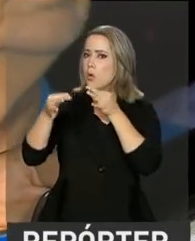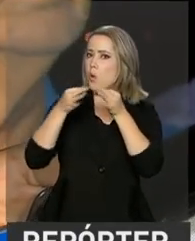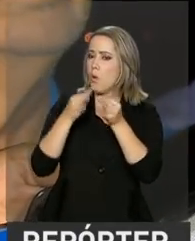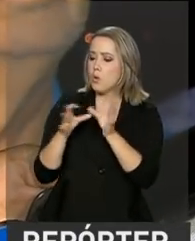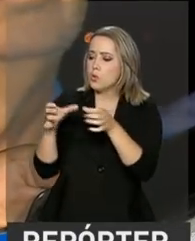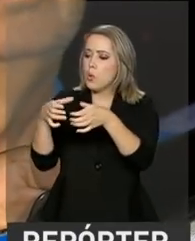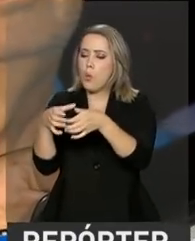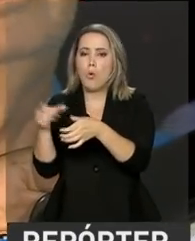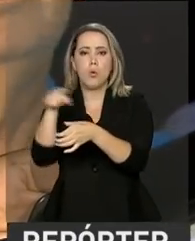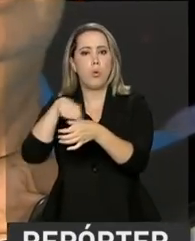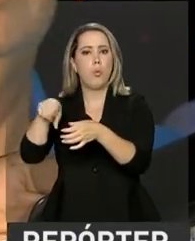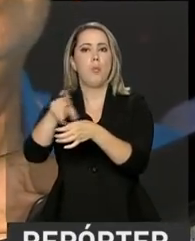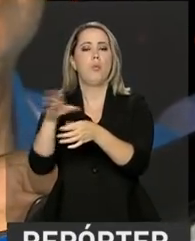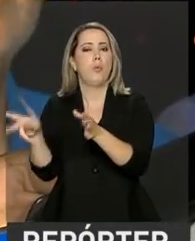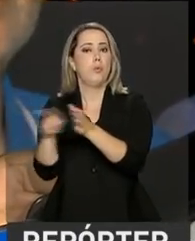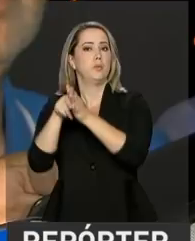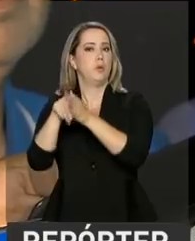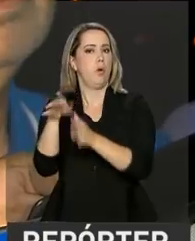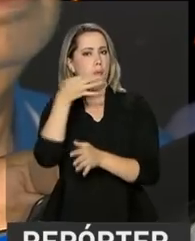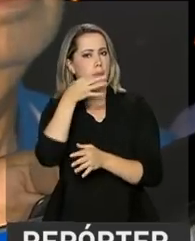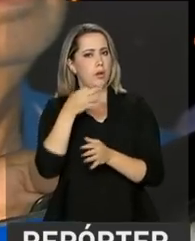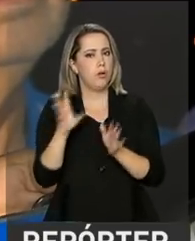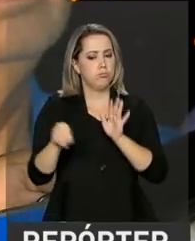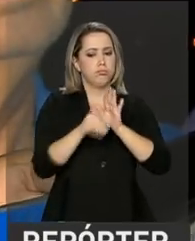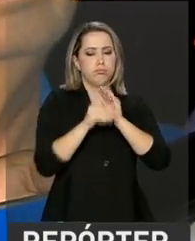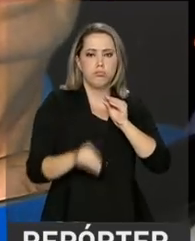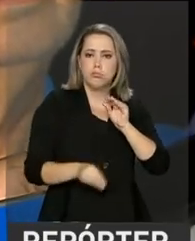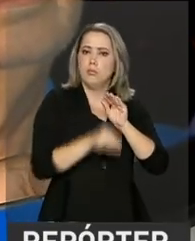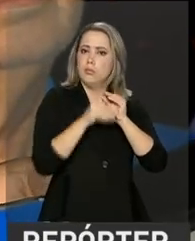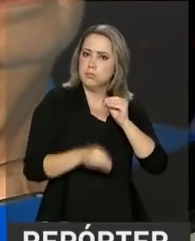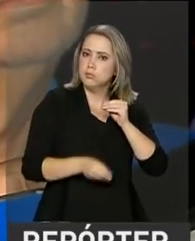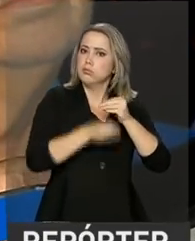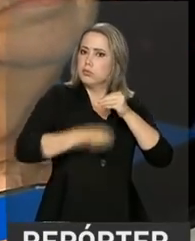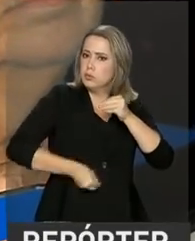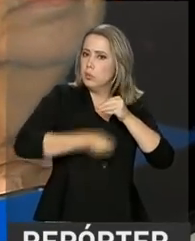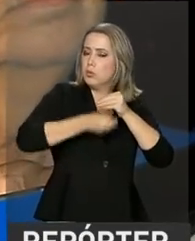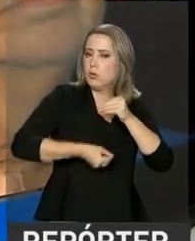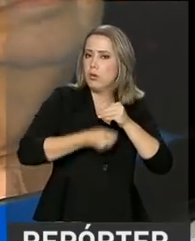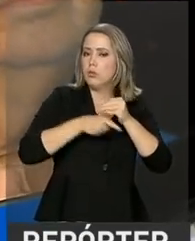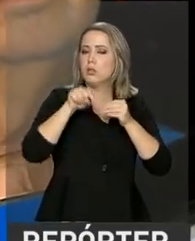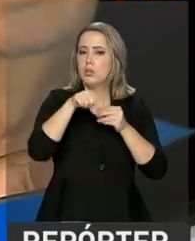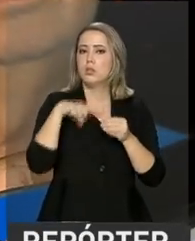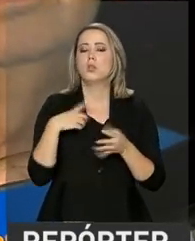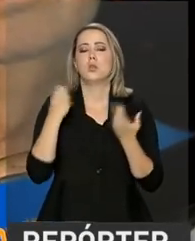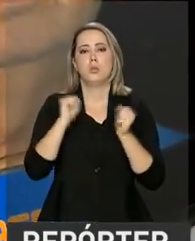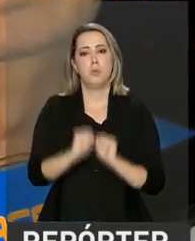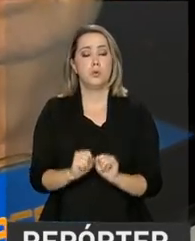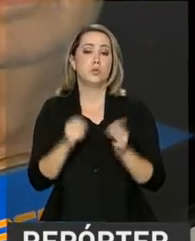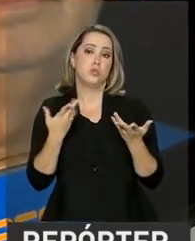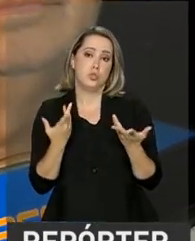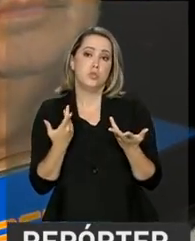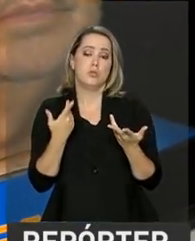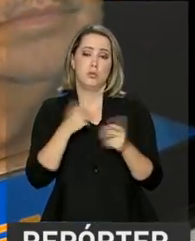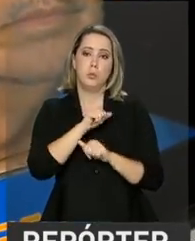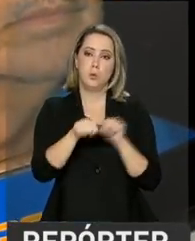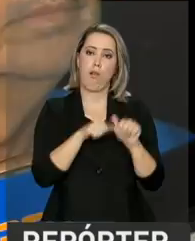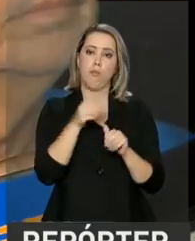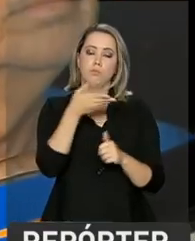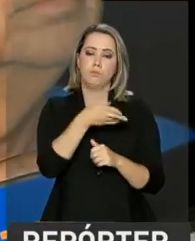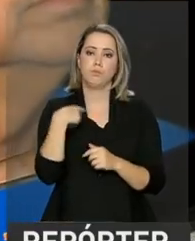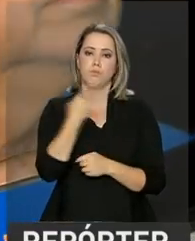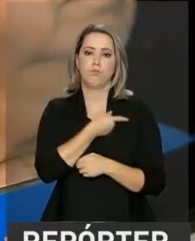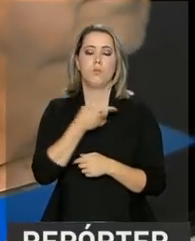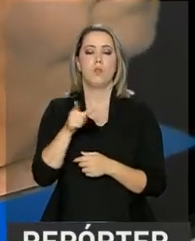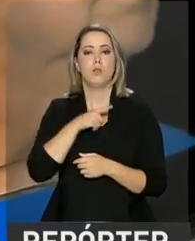sua base a opinião a o recado dizendo aquilo que cabia que não cabia na pec sem